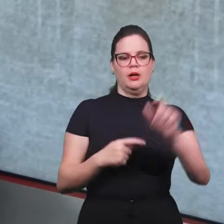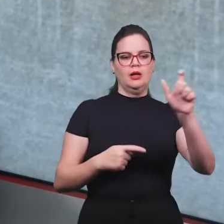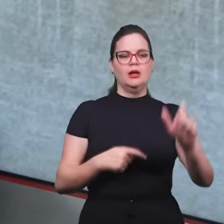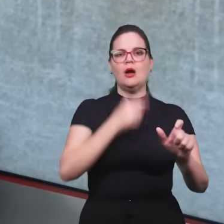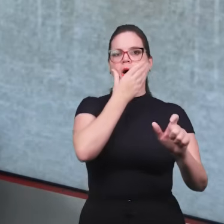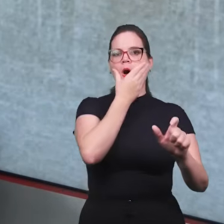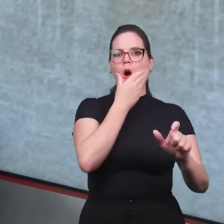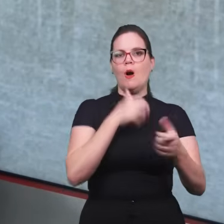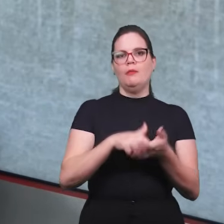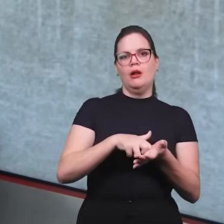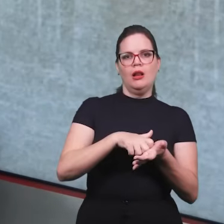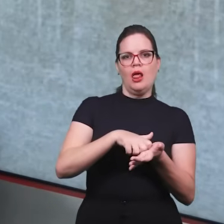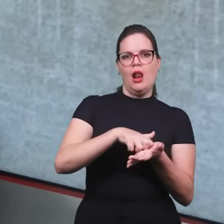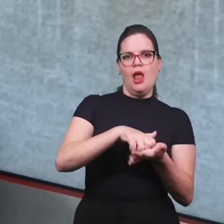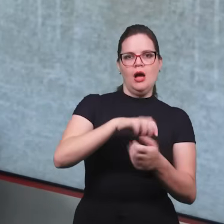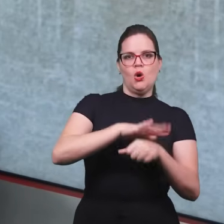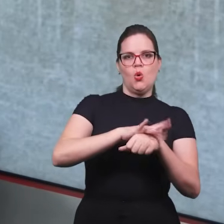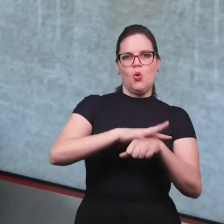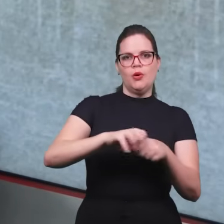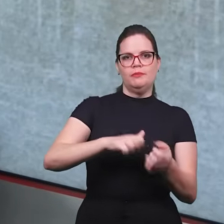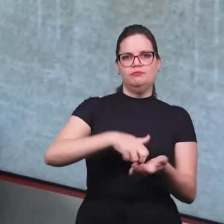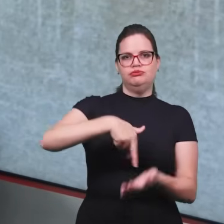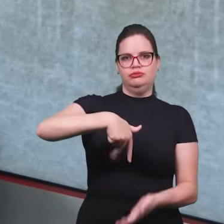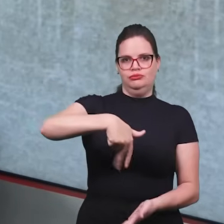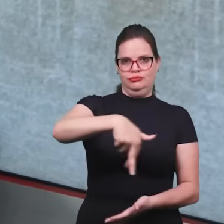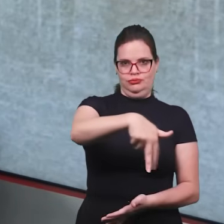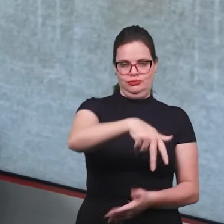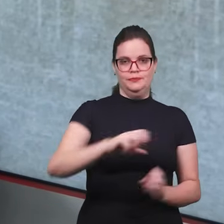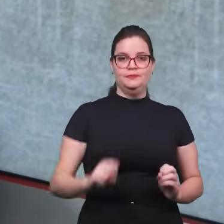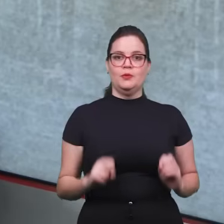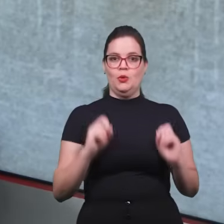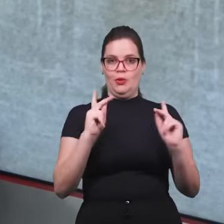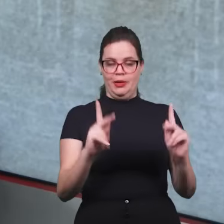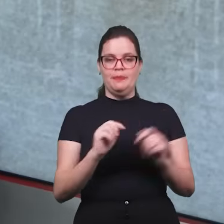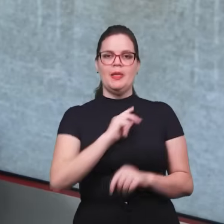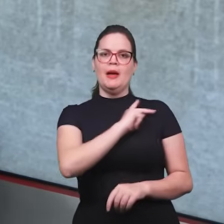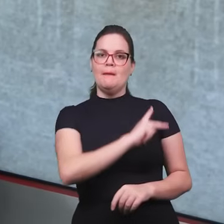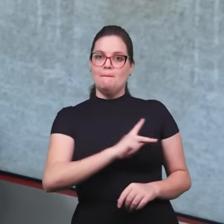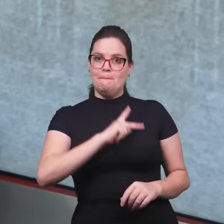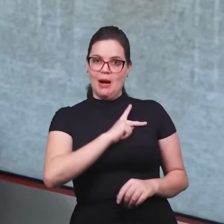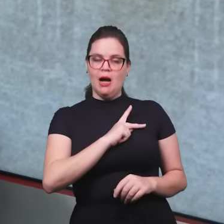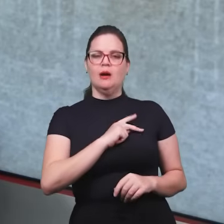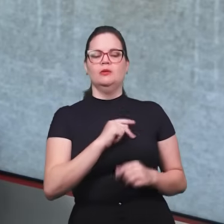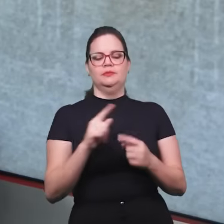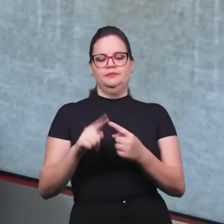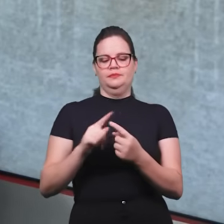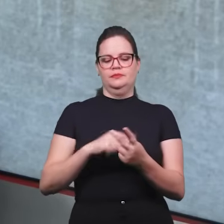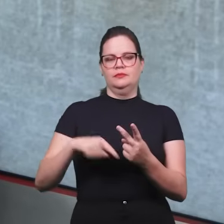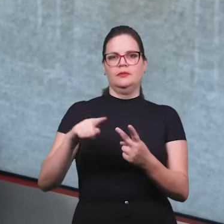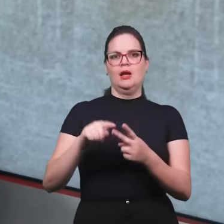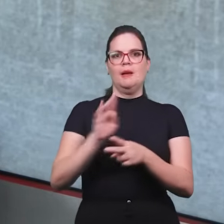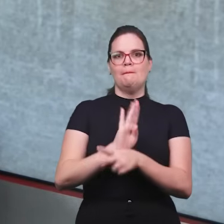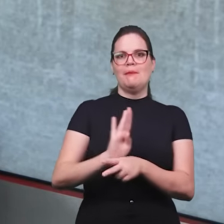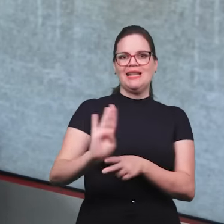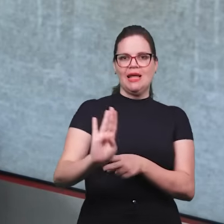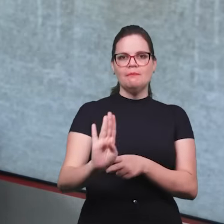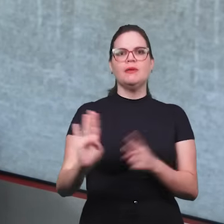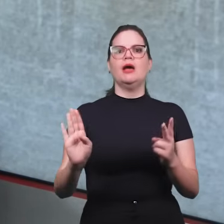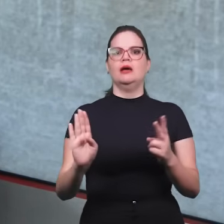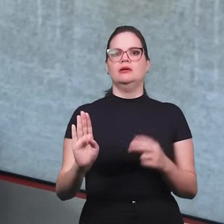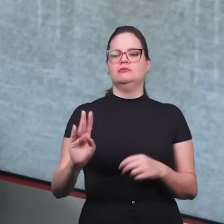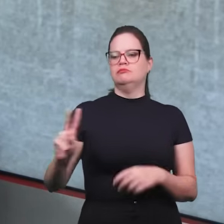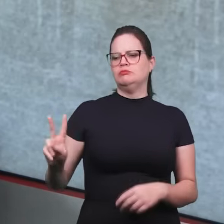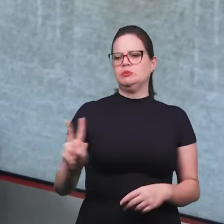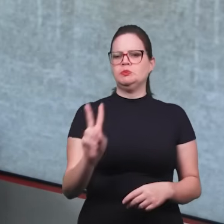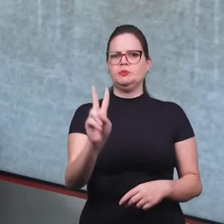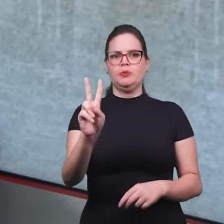a cura de um paralítico na cidade de Listra, Paulo e Barnabé são imediatamente identificados pelo povo